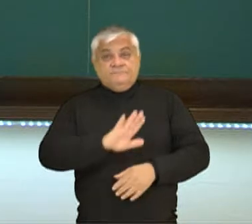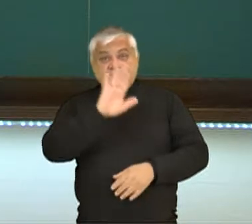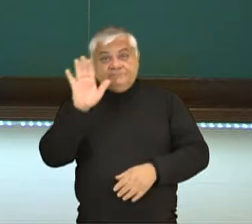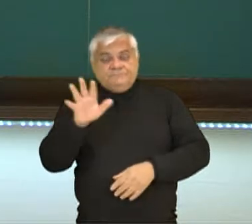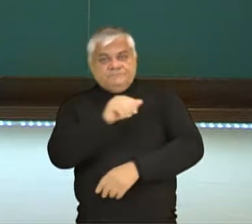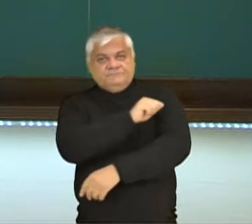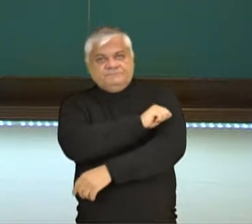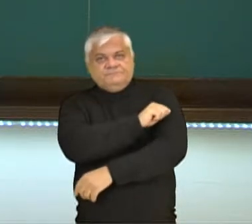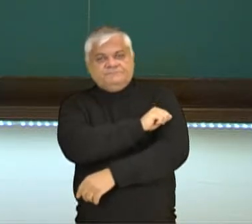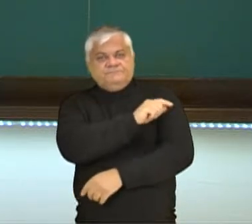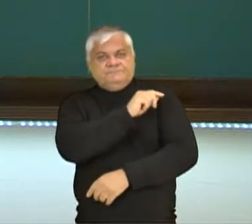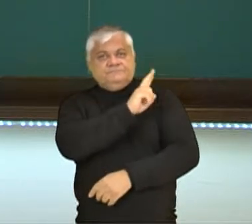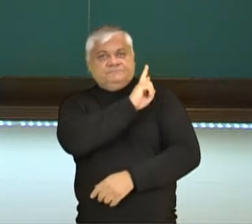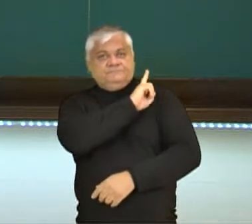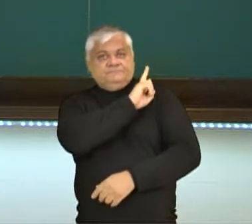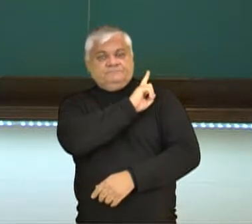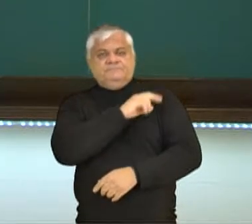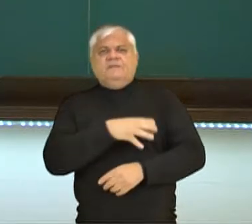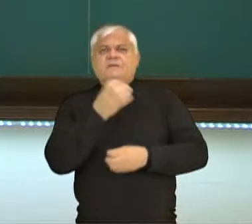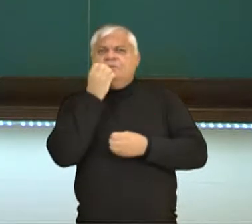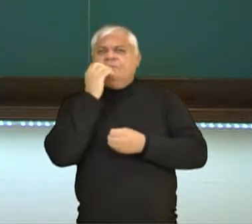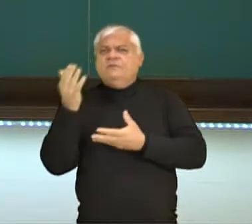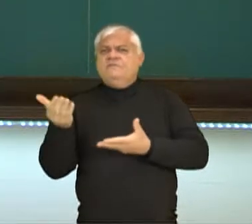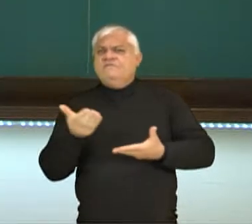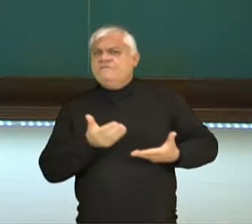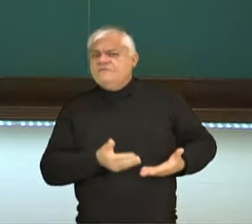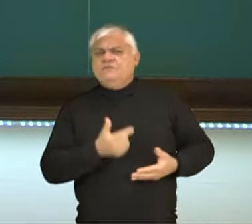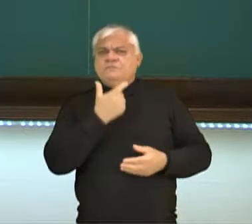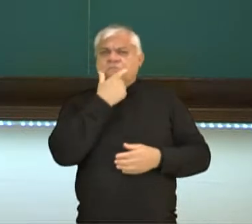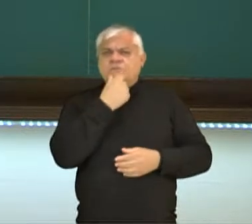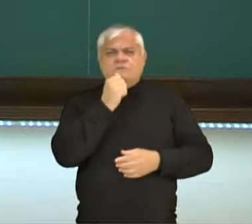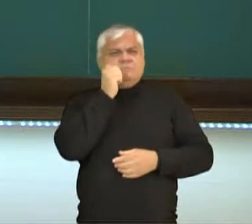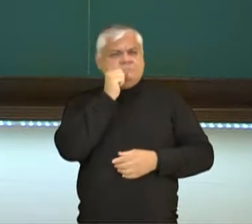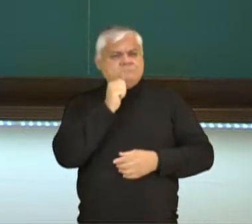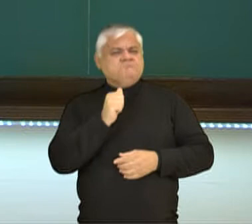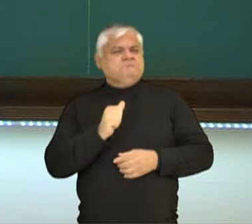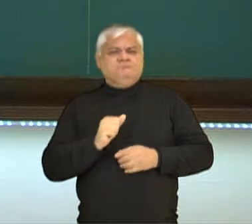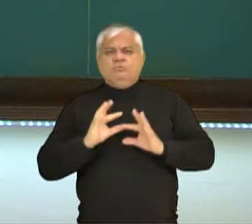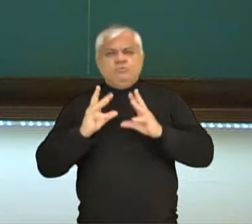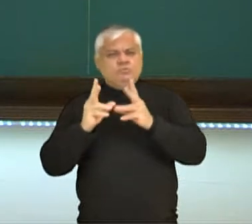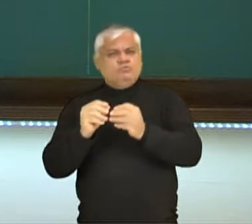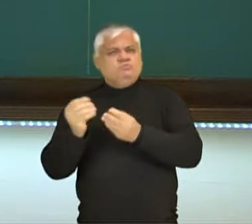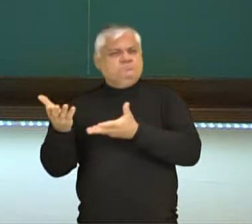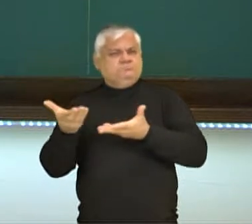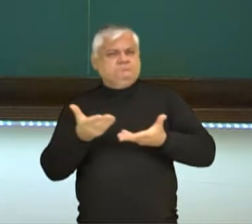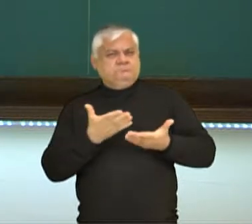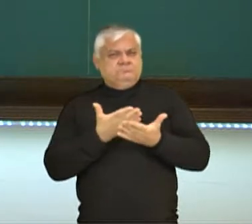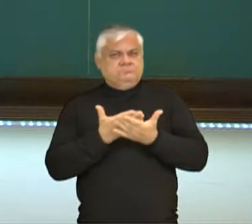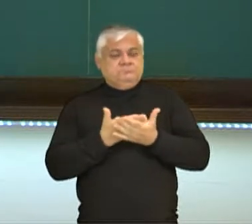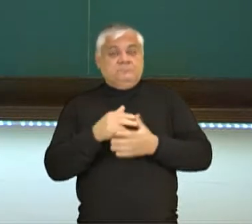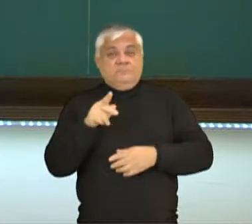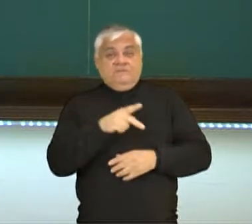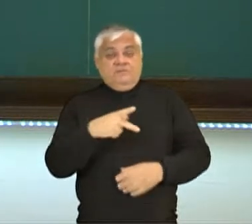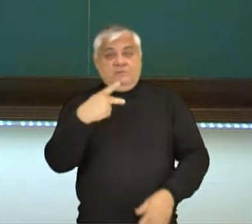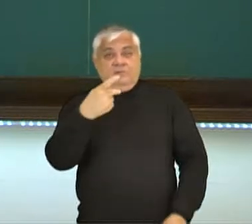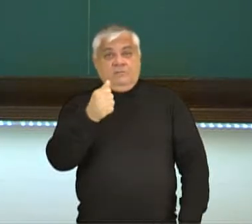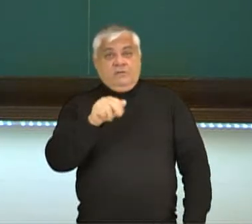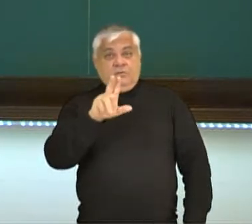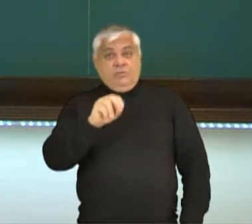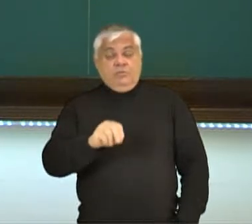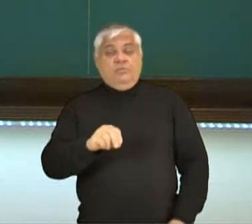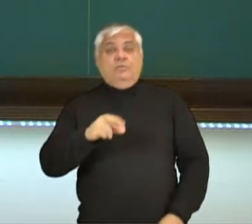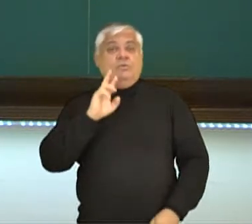Olá, estudantes da segunda série. Sejam todos bem-vindos, sejam todas bem-vindas na nossa aula. Eu, professor Paulo